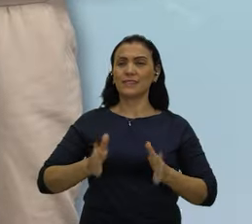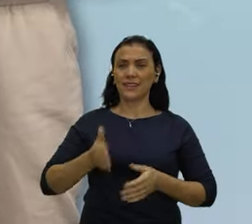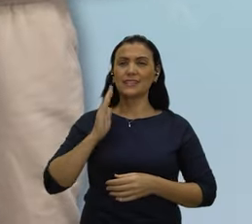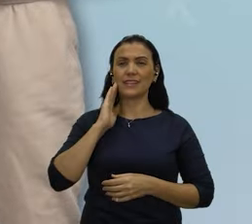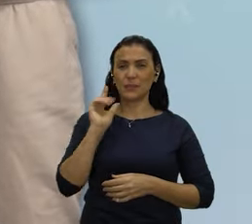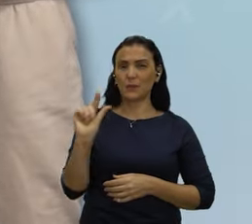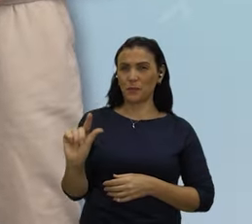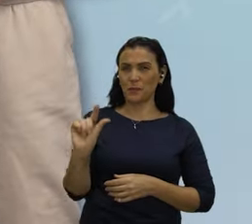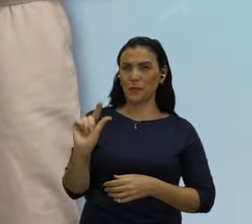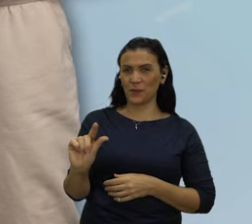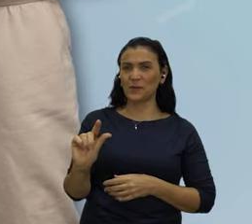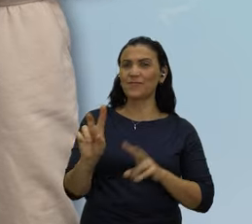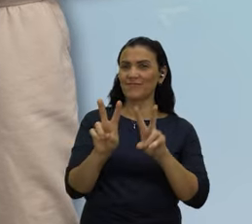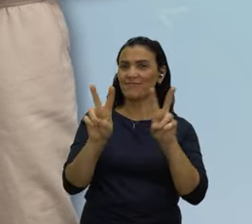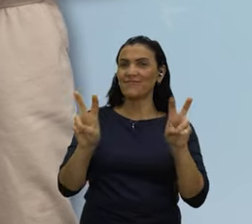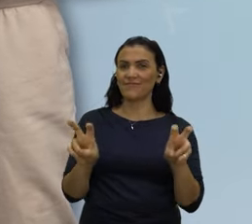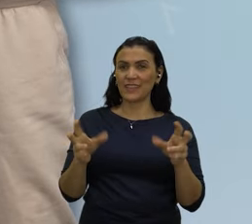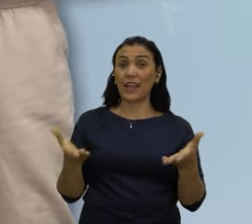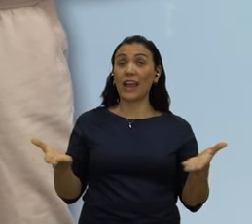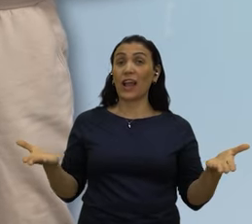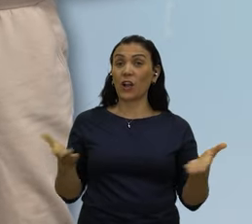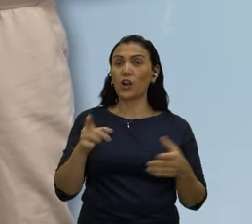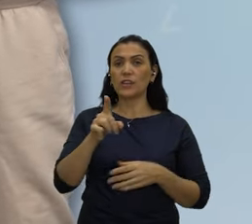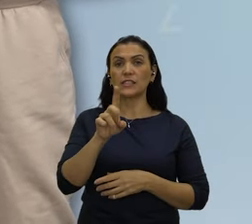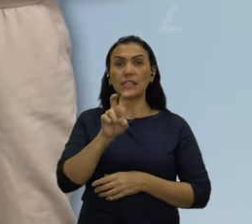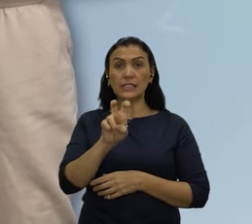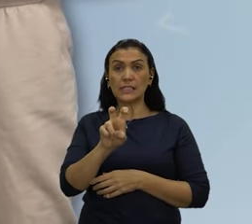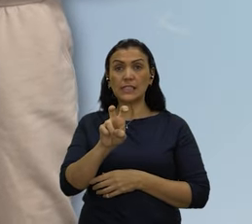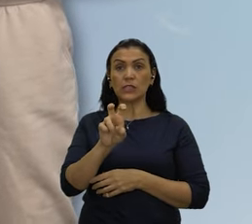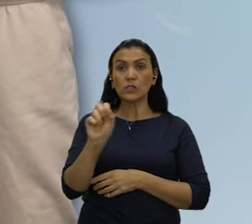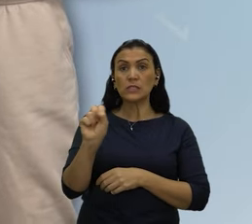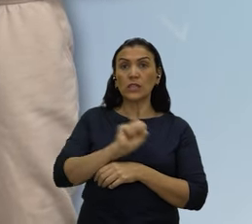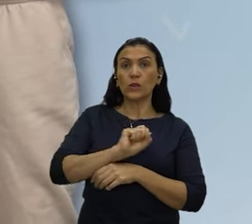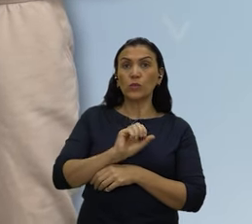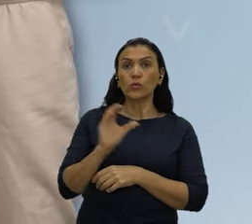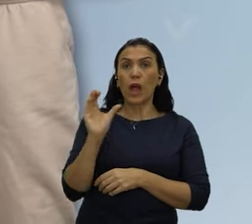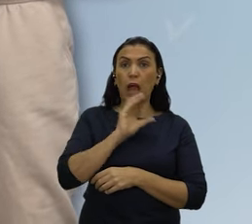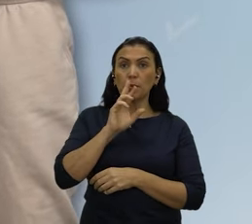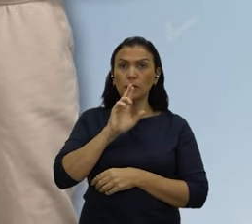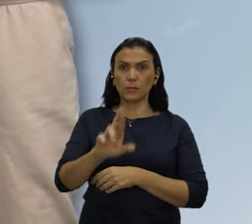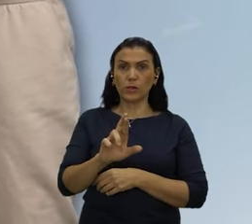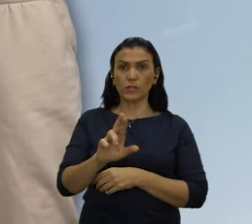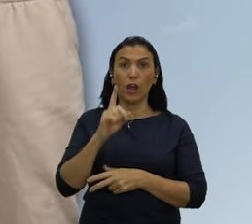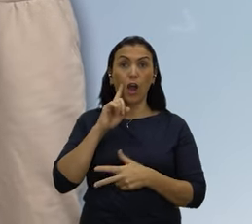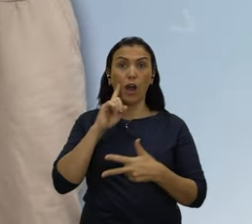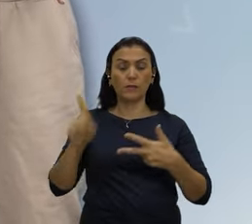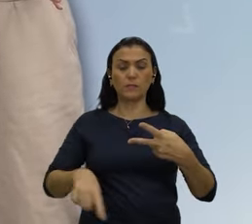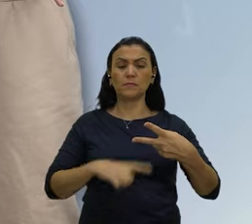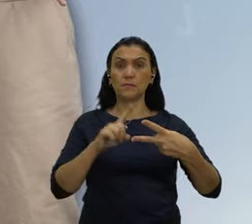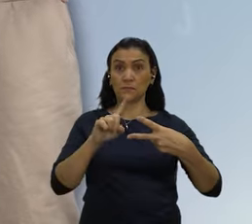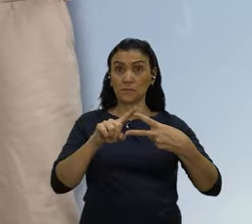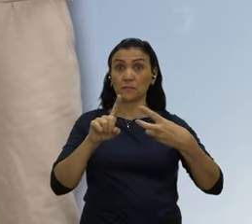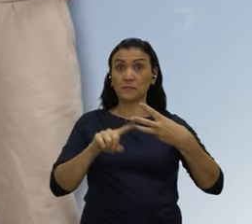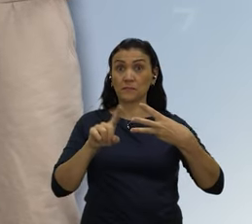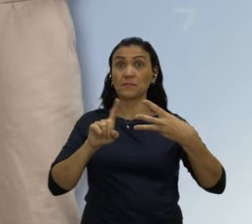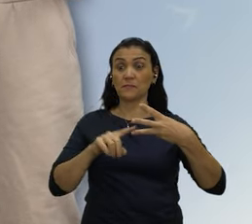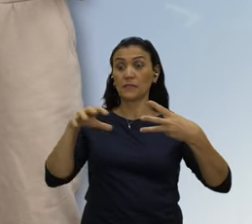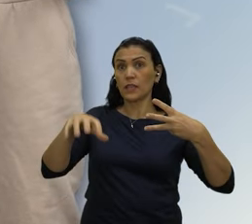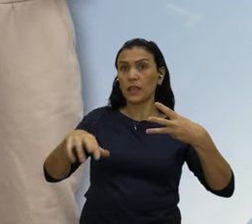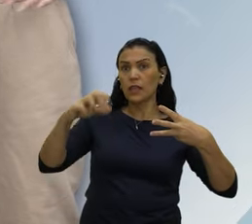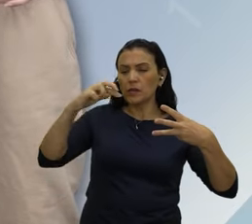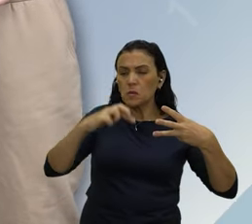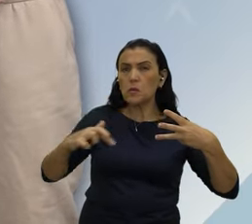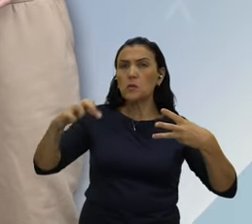Já entendeu um pouquinho mais do assunto, né? Agora você tem 5 segundos para responder a seguinte pergunta. Qual agência reguladora